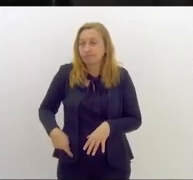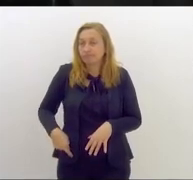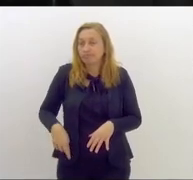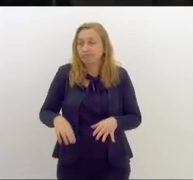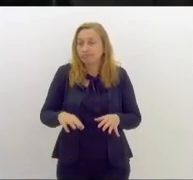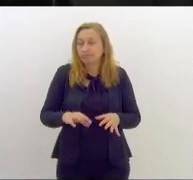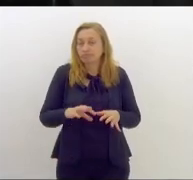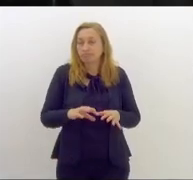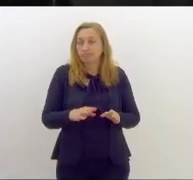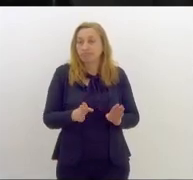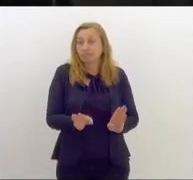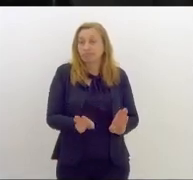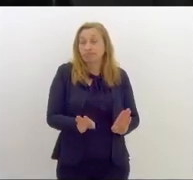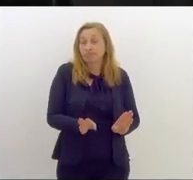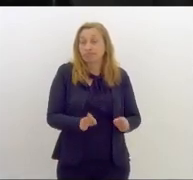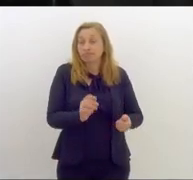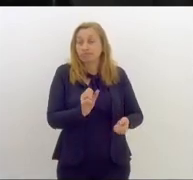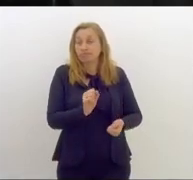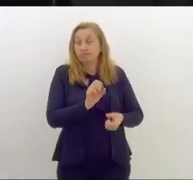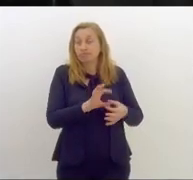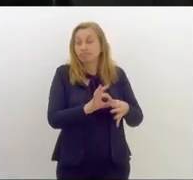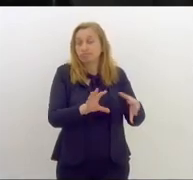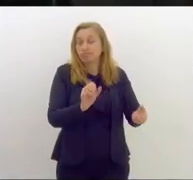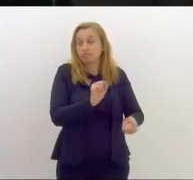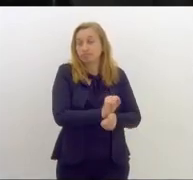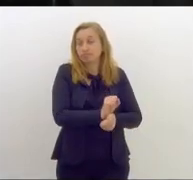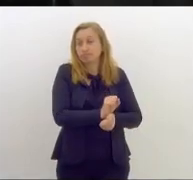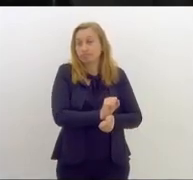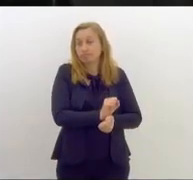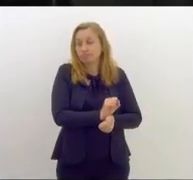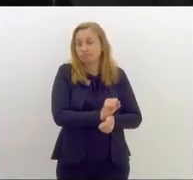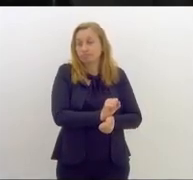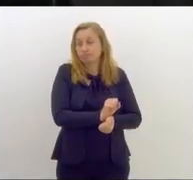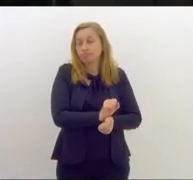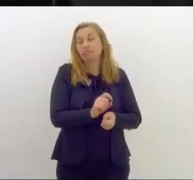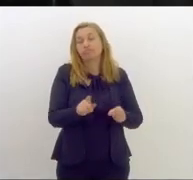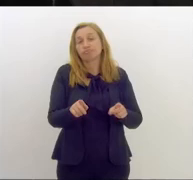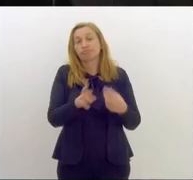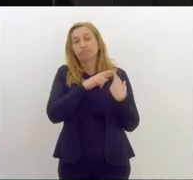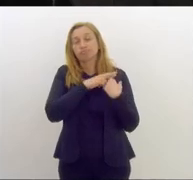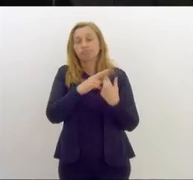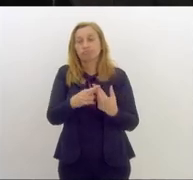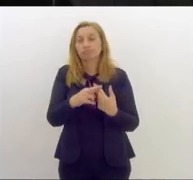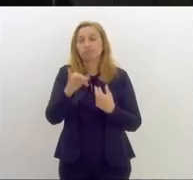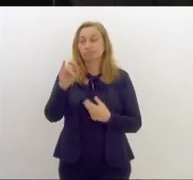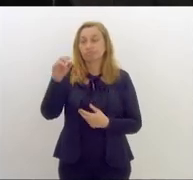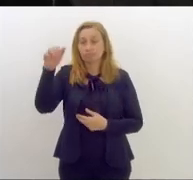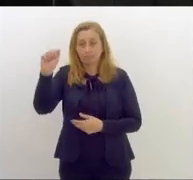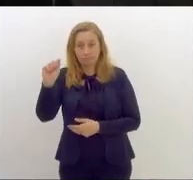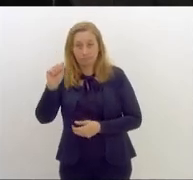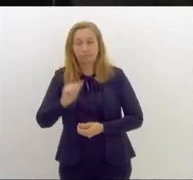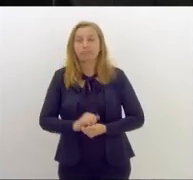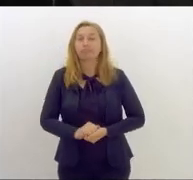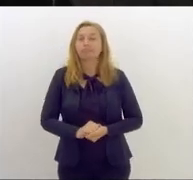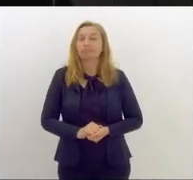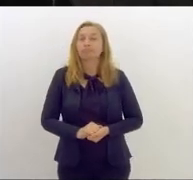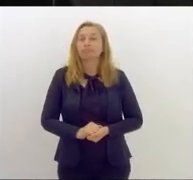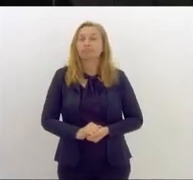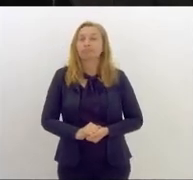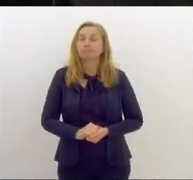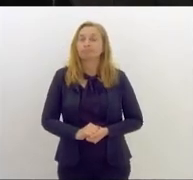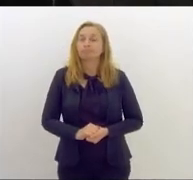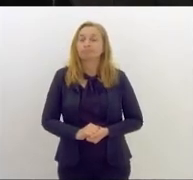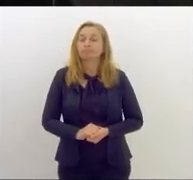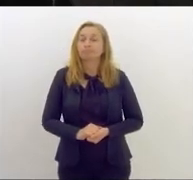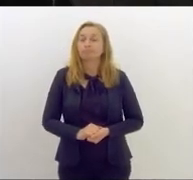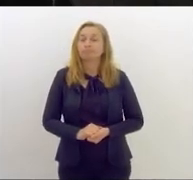sem funcionar e tem também a responsabilidade do Inea e de uma forma